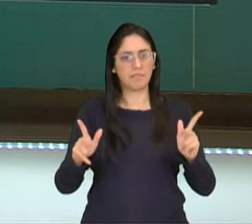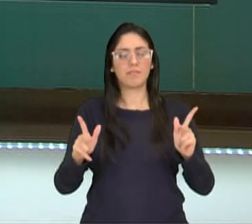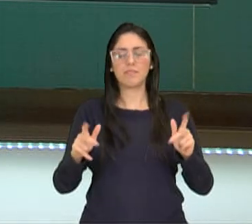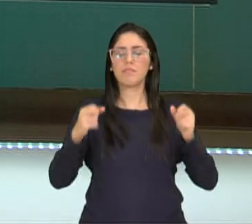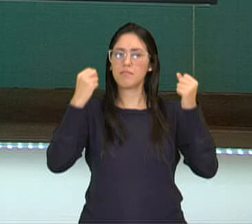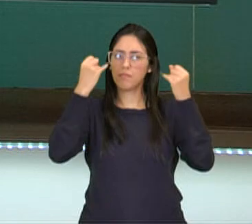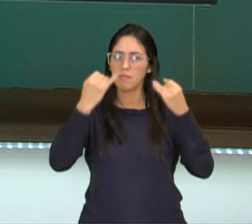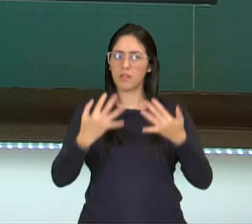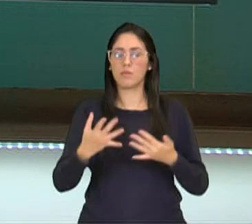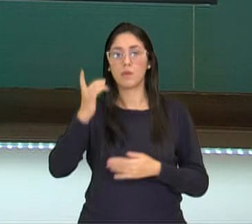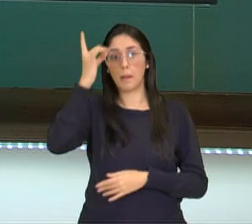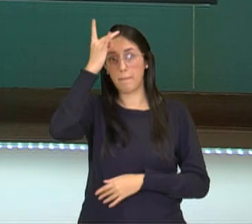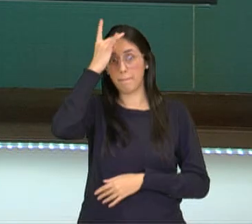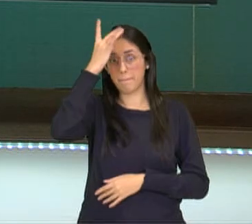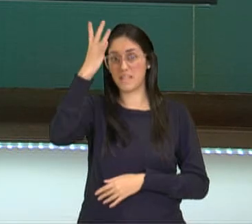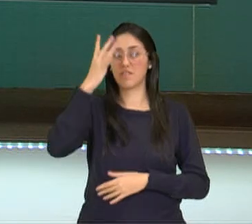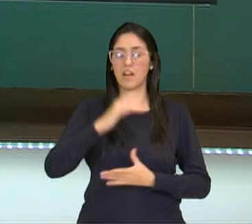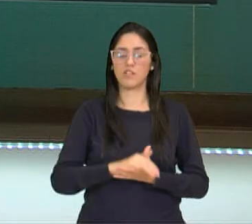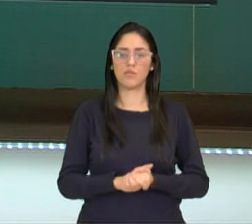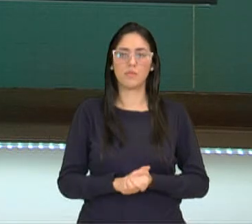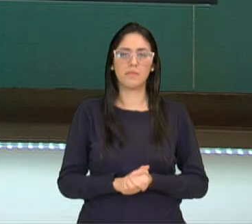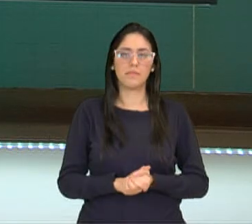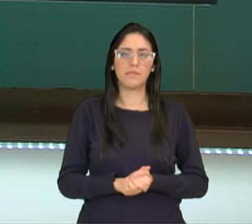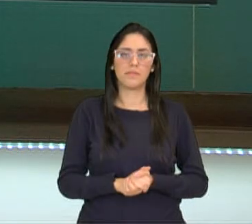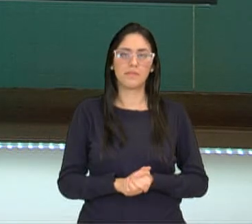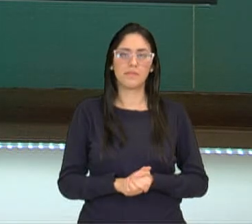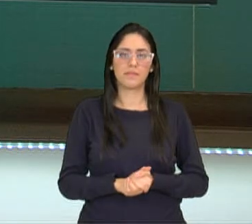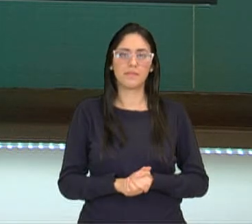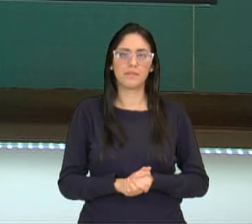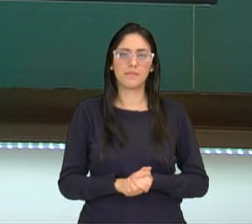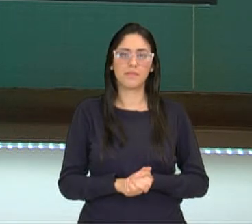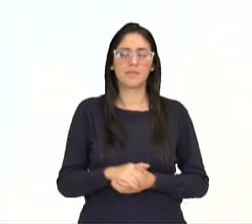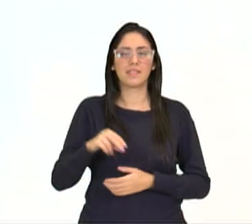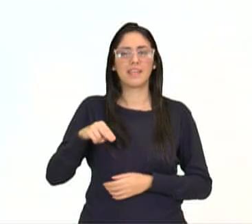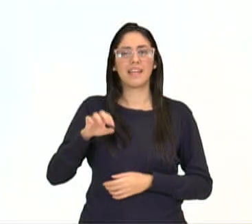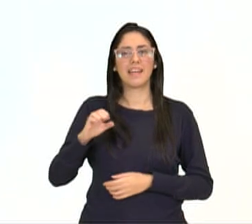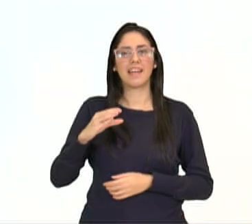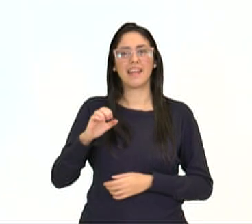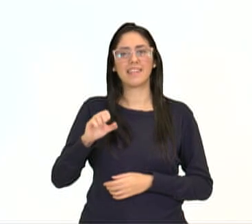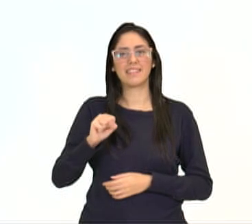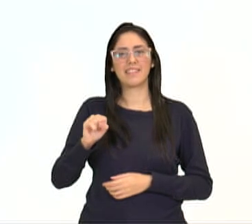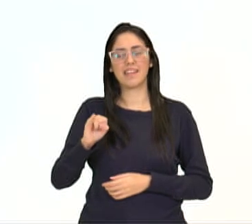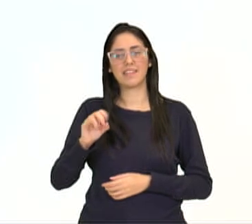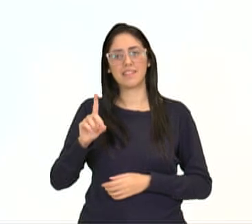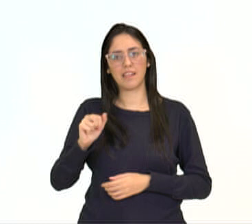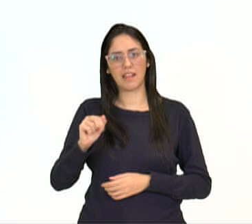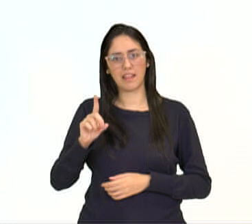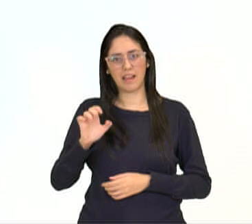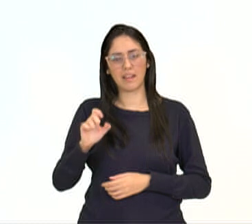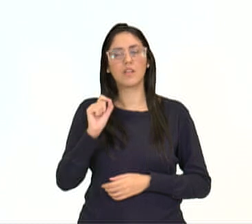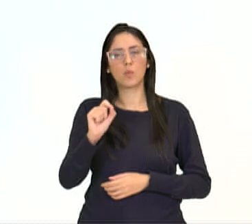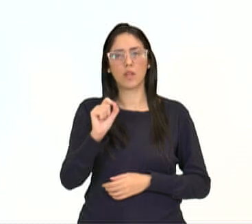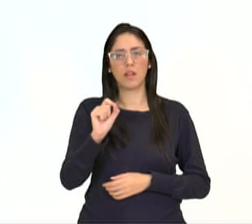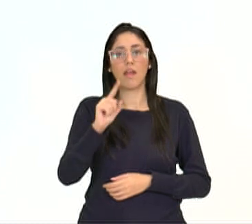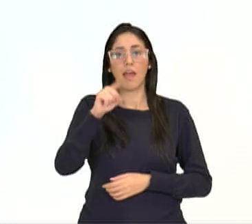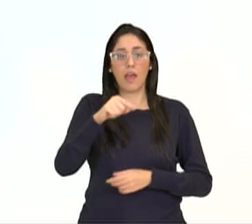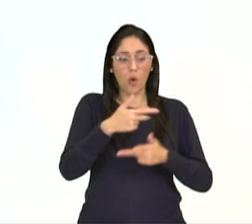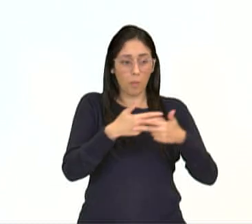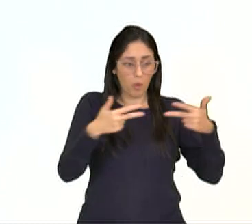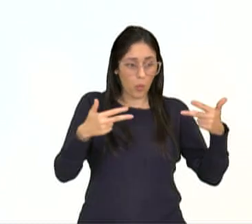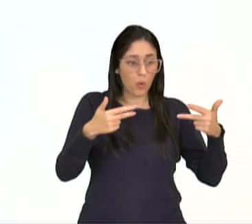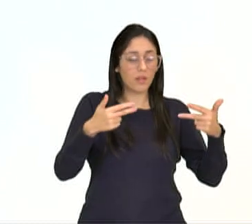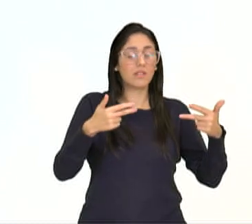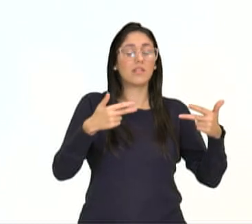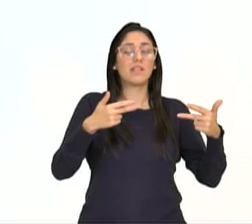ficar mais fácil da gente diferenciar um outro. Necessidade é algo que não depende do nosso desejo. Ela